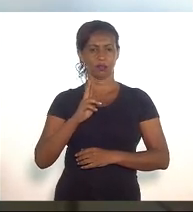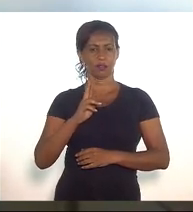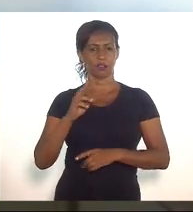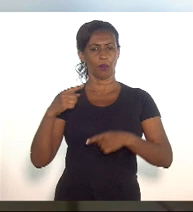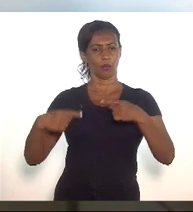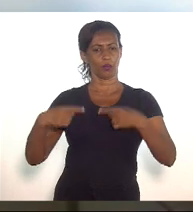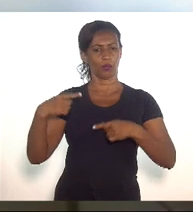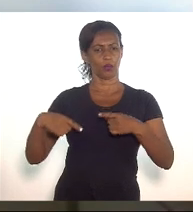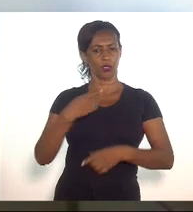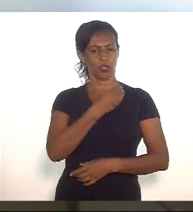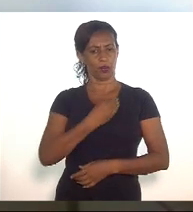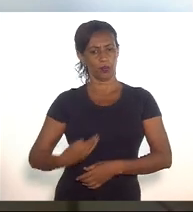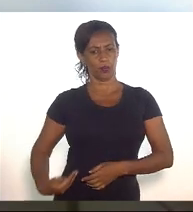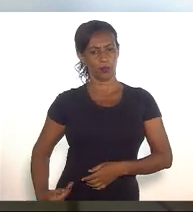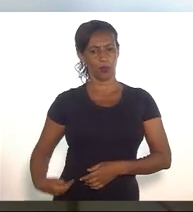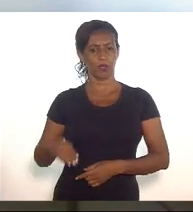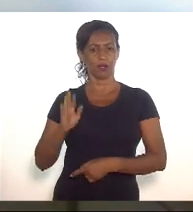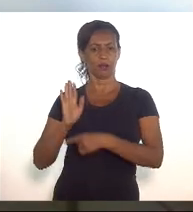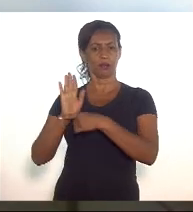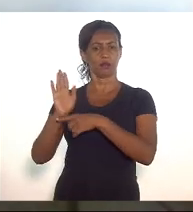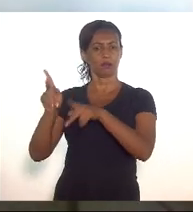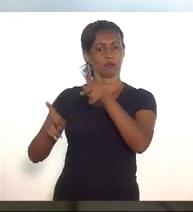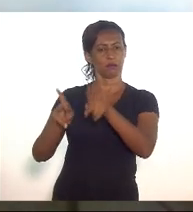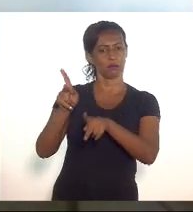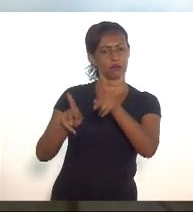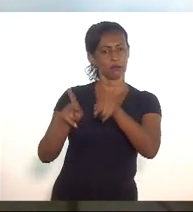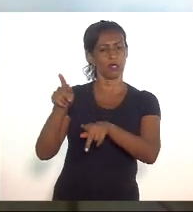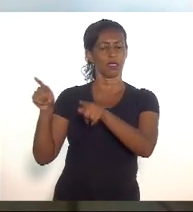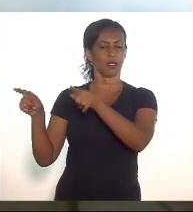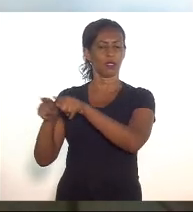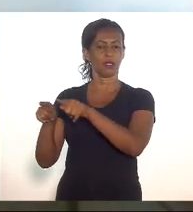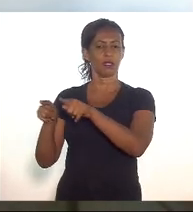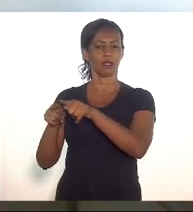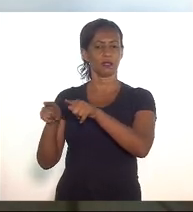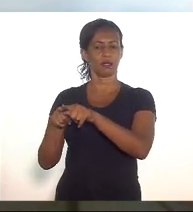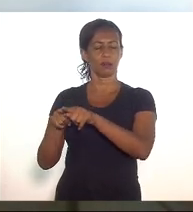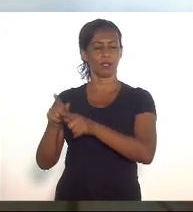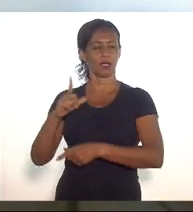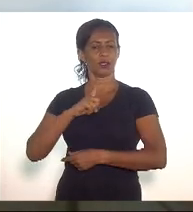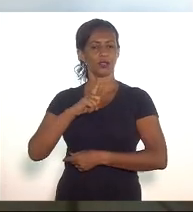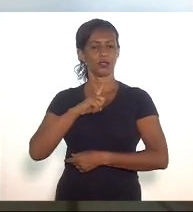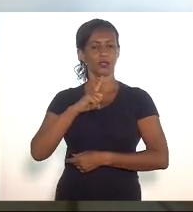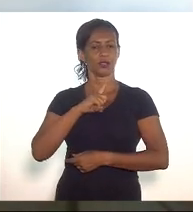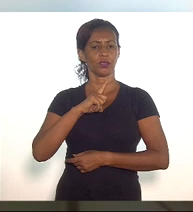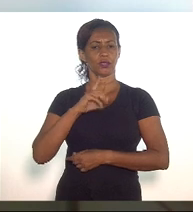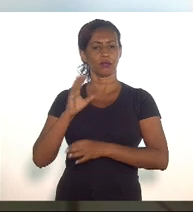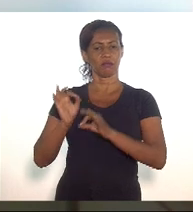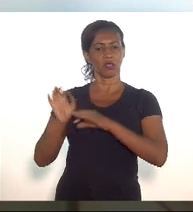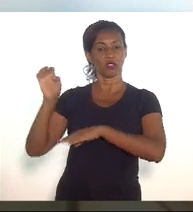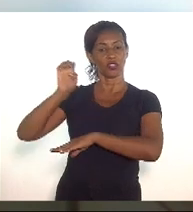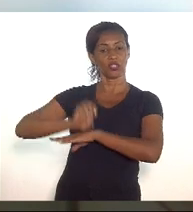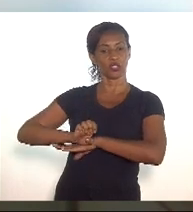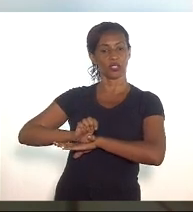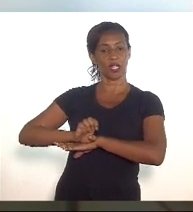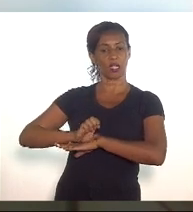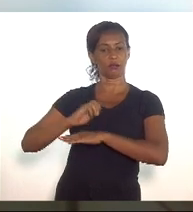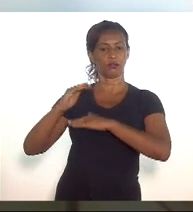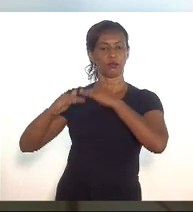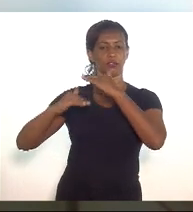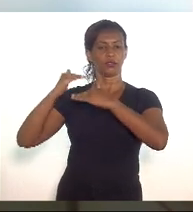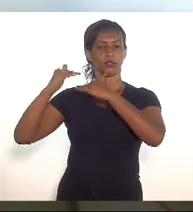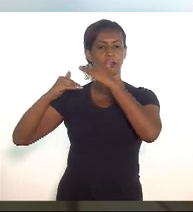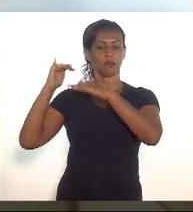em benefício real da população e também a questão da gente ter um plano de Estado de